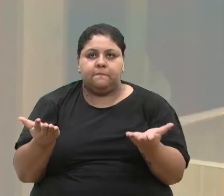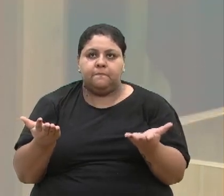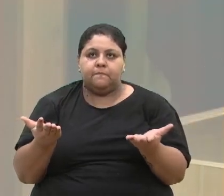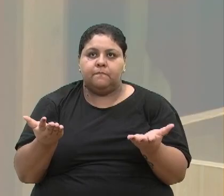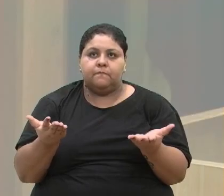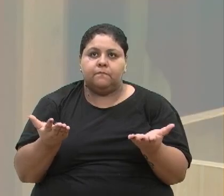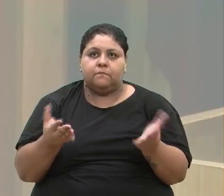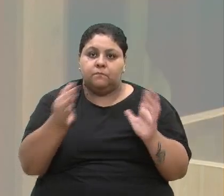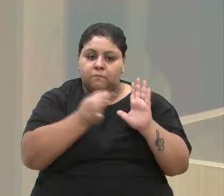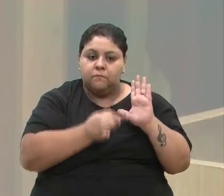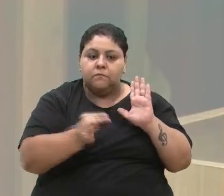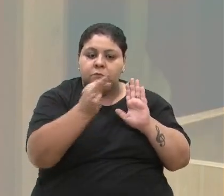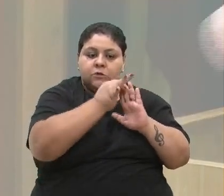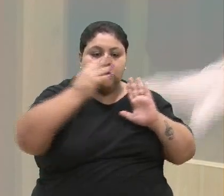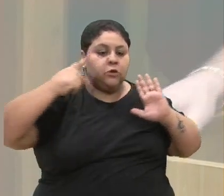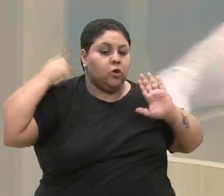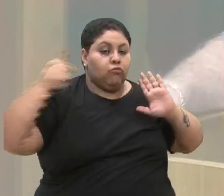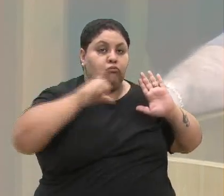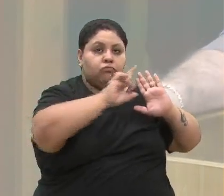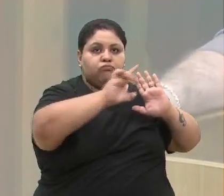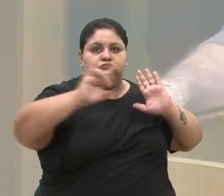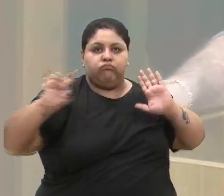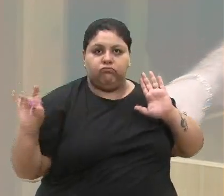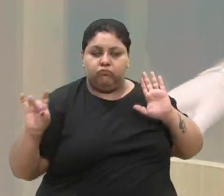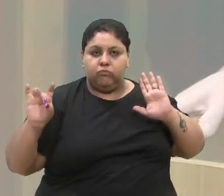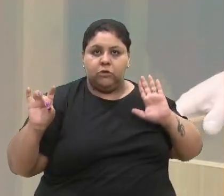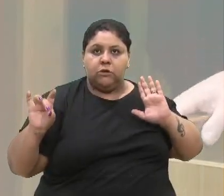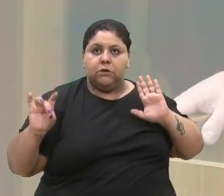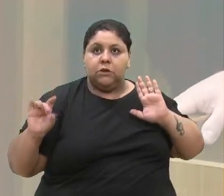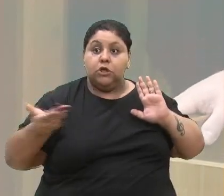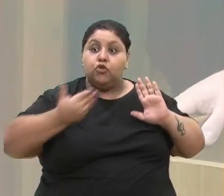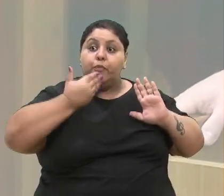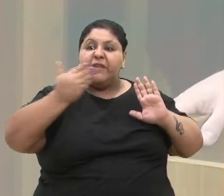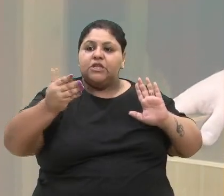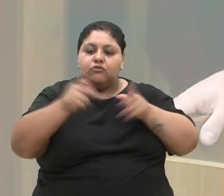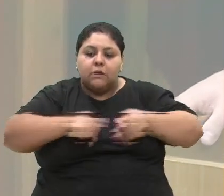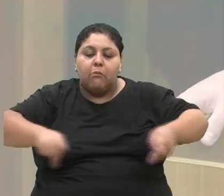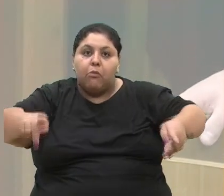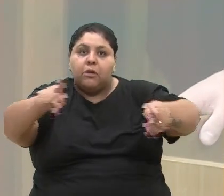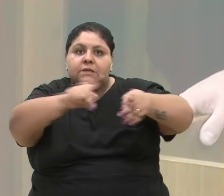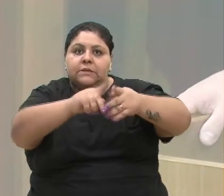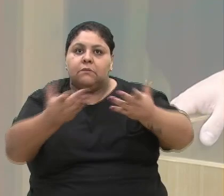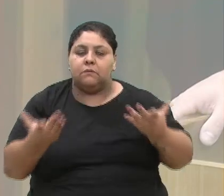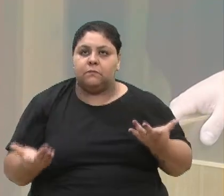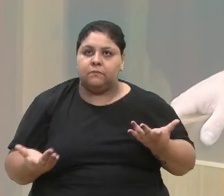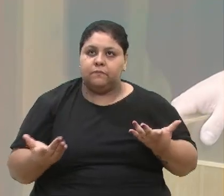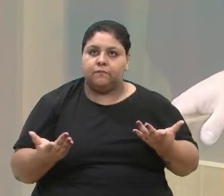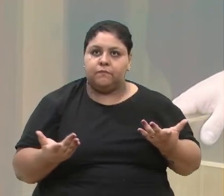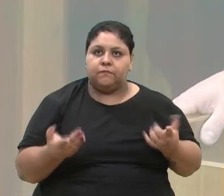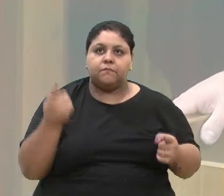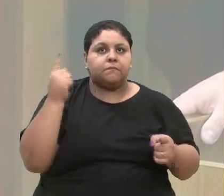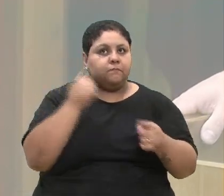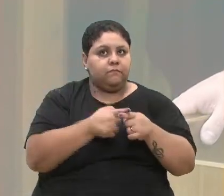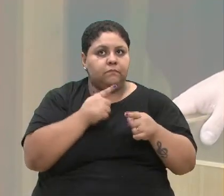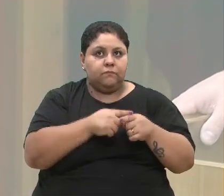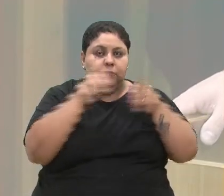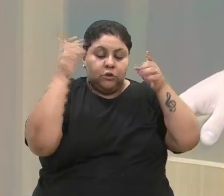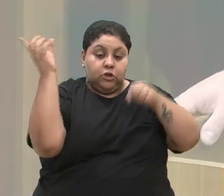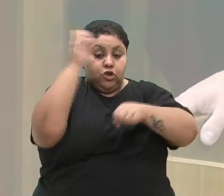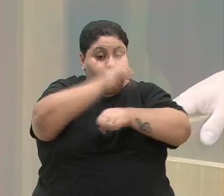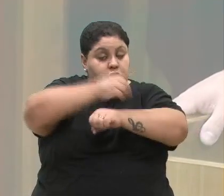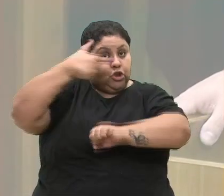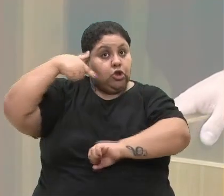a opinião política de cada um e o clamor da população. Porque, em específico, no dia de